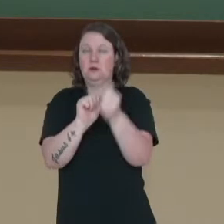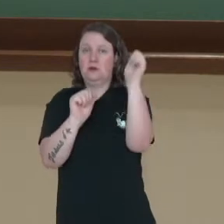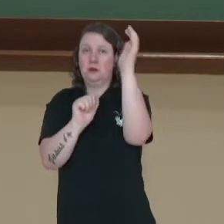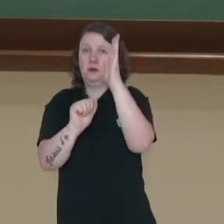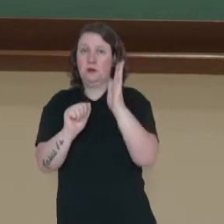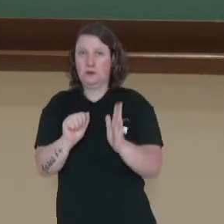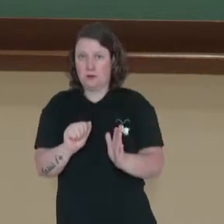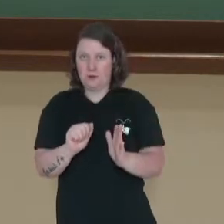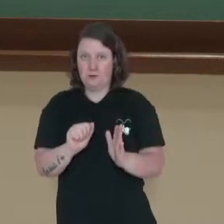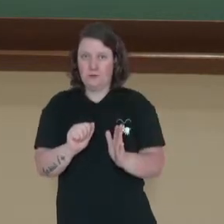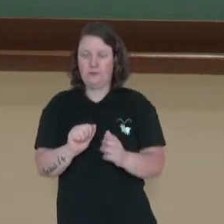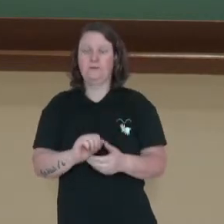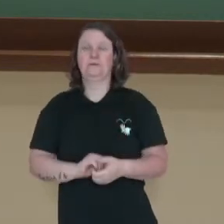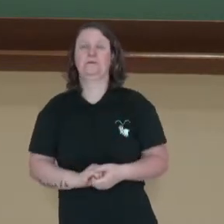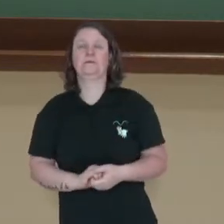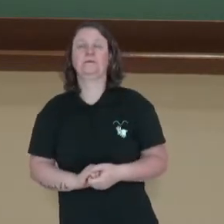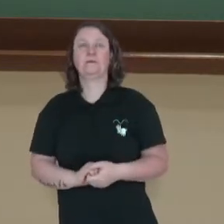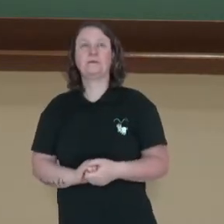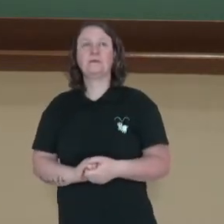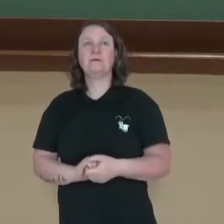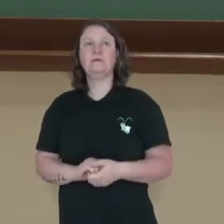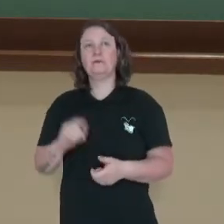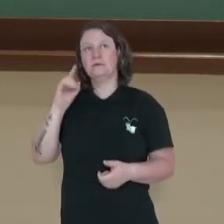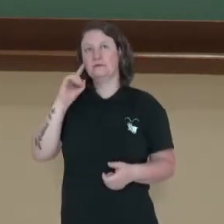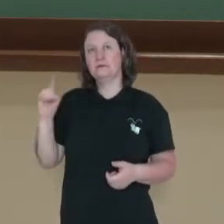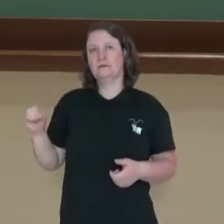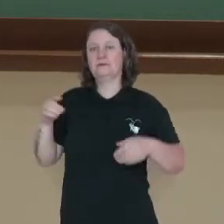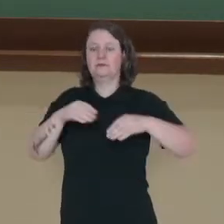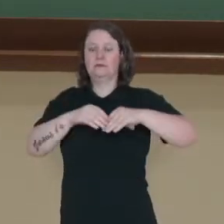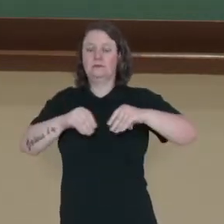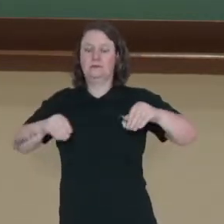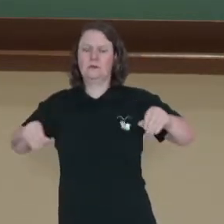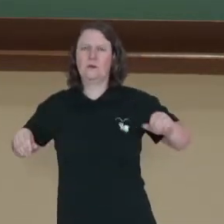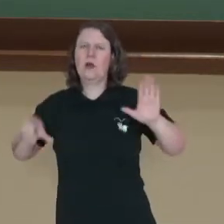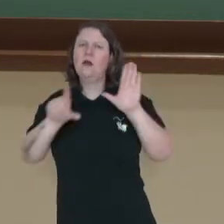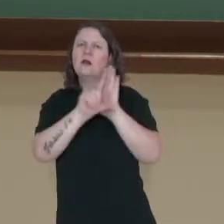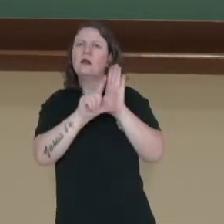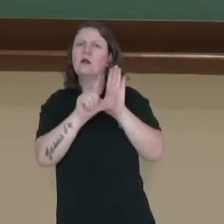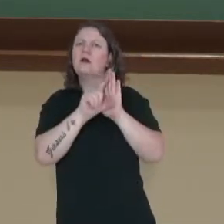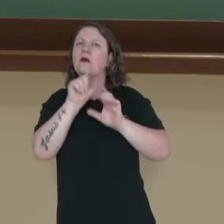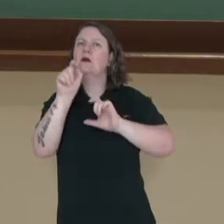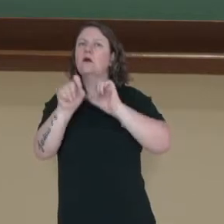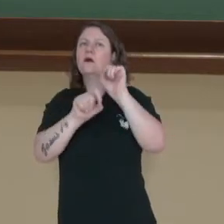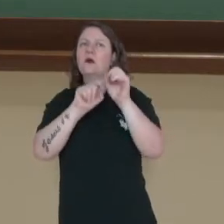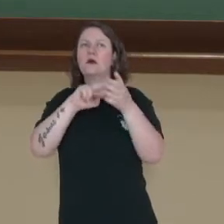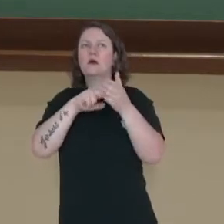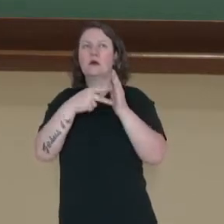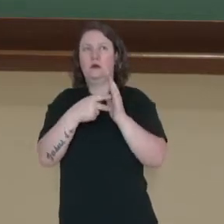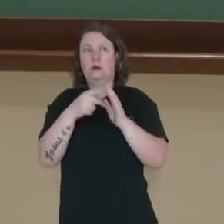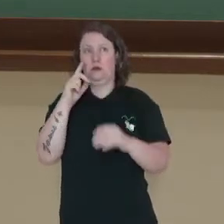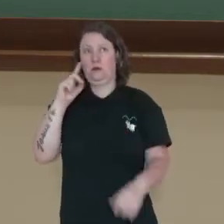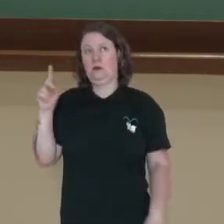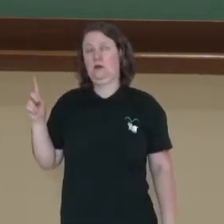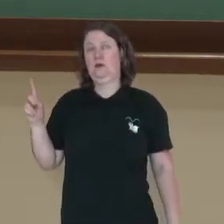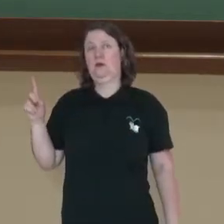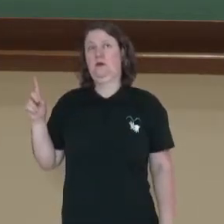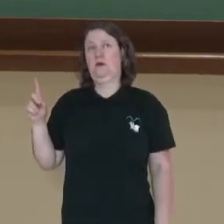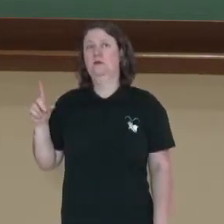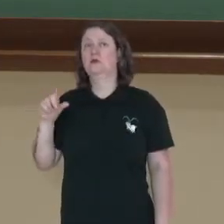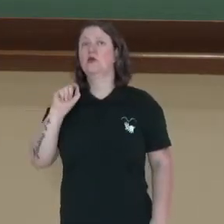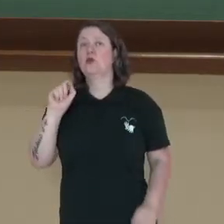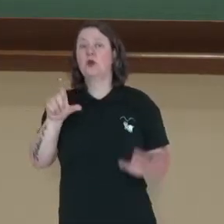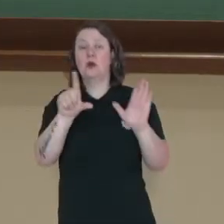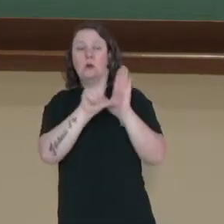no final do Segundo Reinado, né? Galera, sobre a lei de terras, né? Olha só o que dizia a lei de terras. Uma